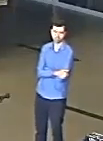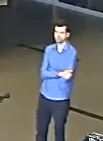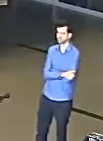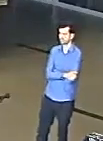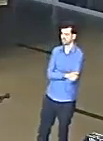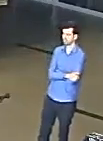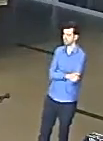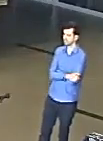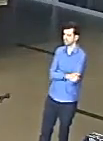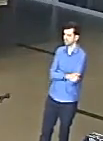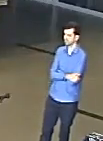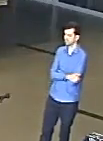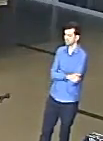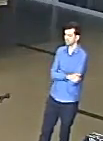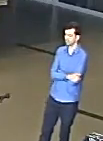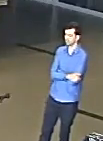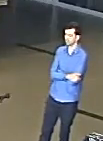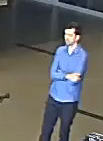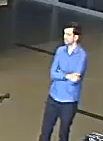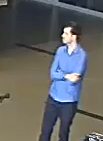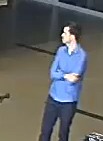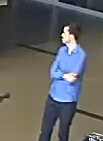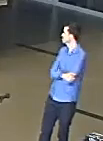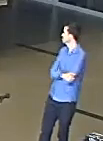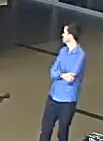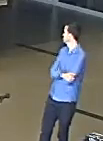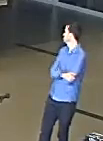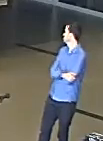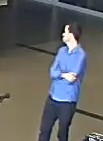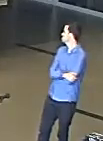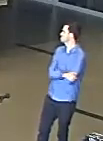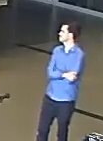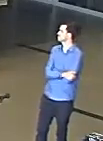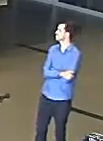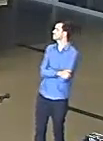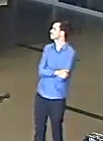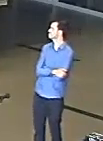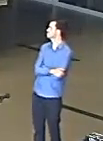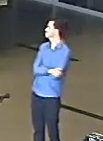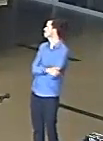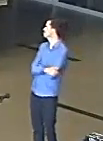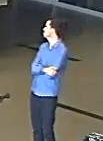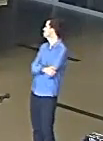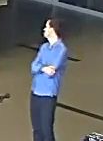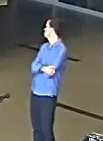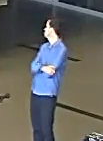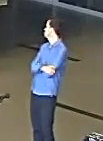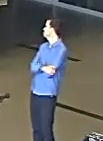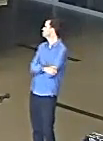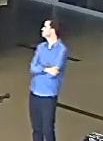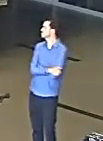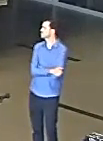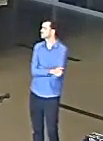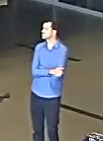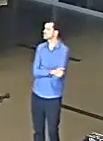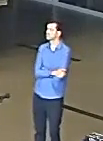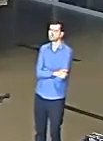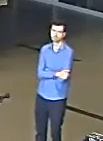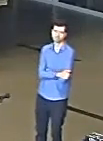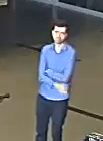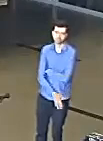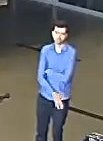antecedência por que não poderia ser da mesma forma com o intermunicipal porque o intermunicipal tem que ser com 12 horas a